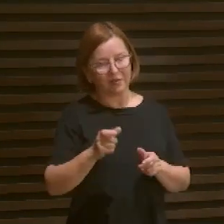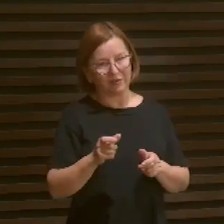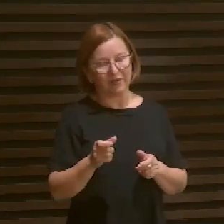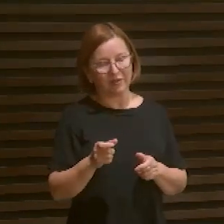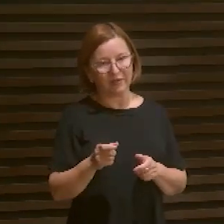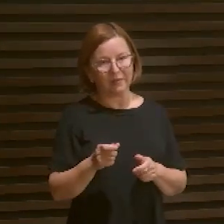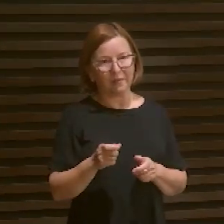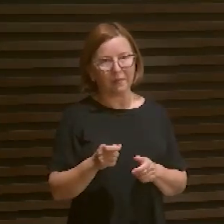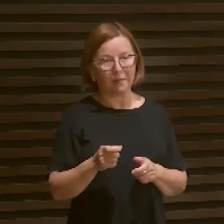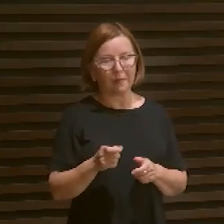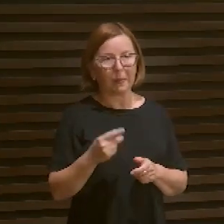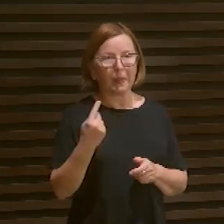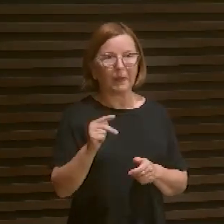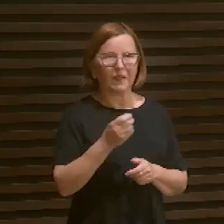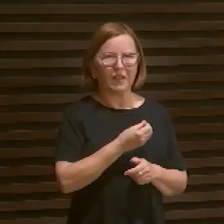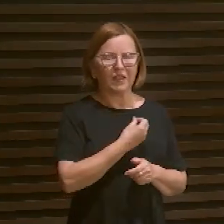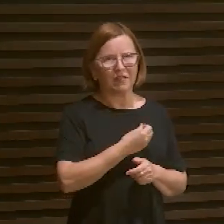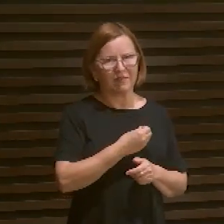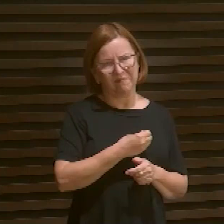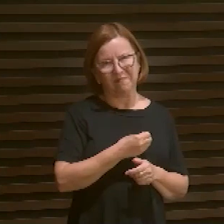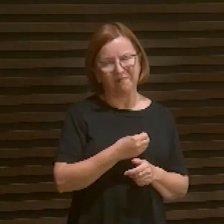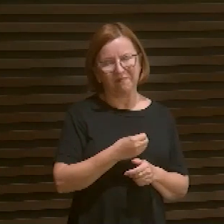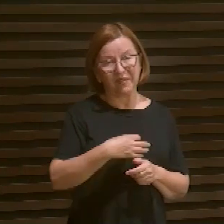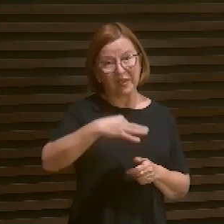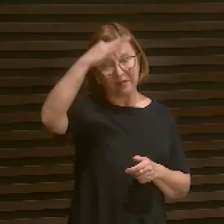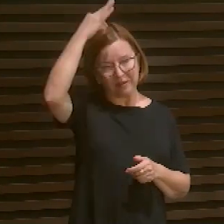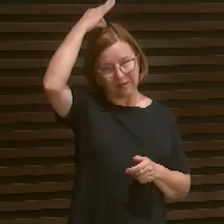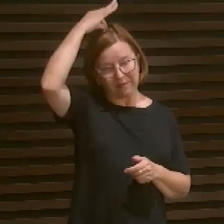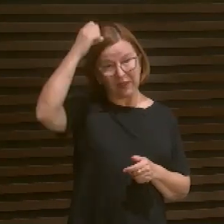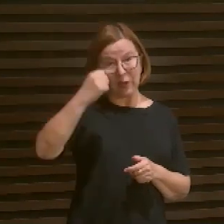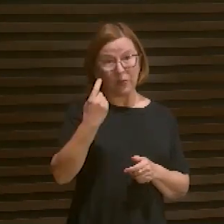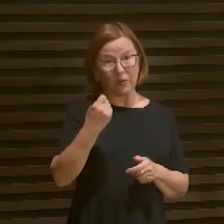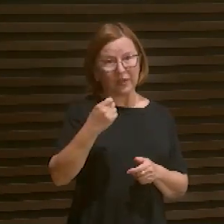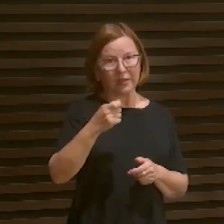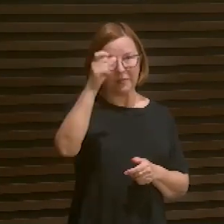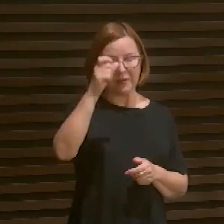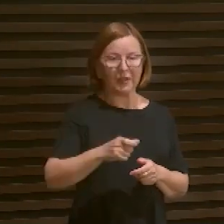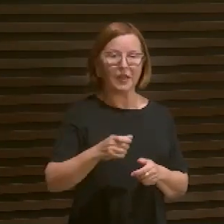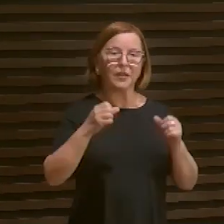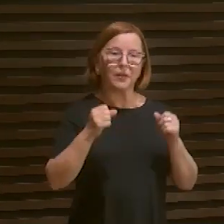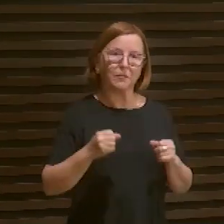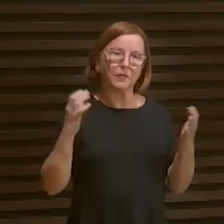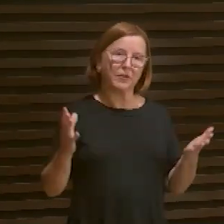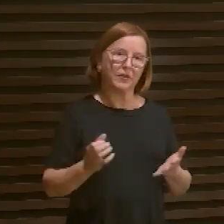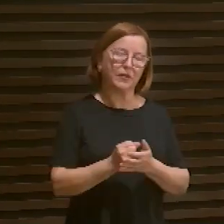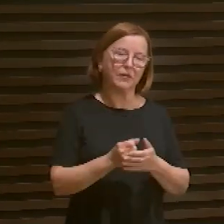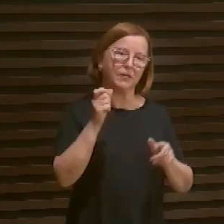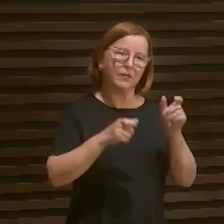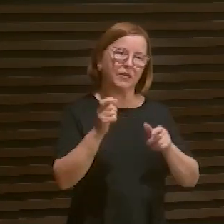de espírito. A única pessoa que pode redimir o homem da sua condição